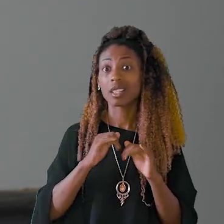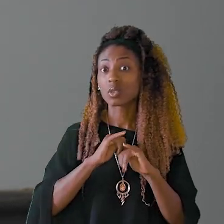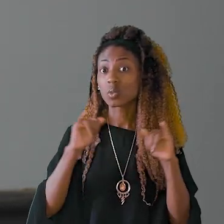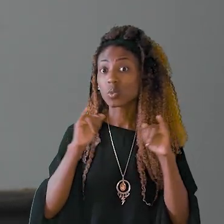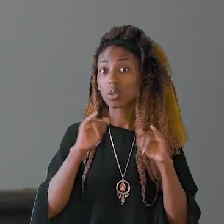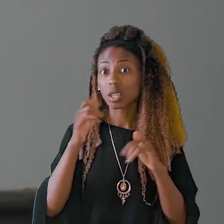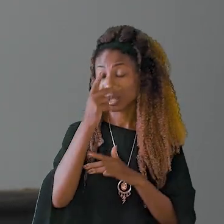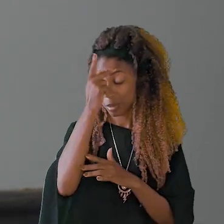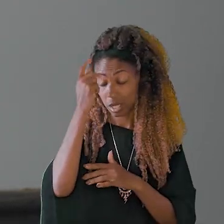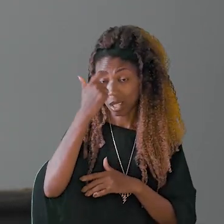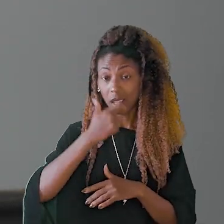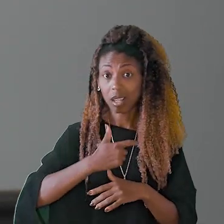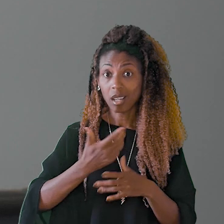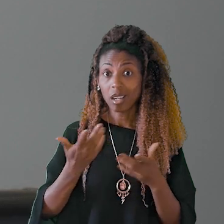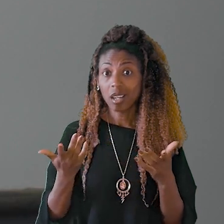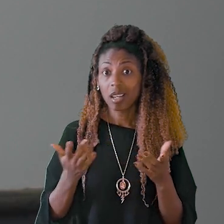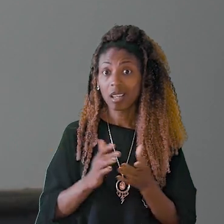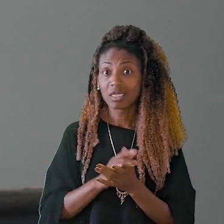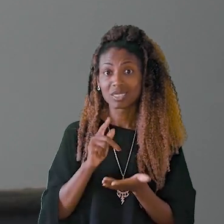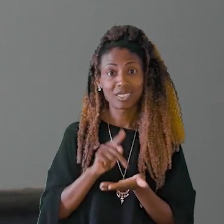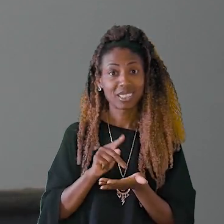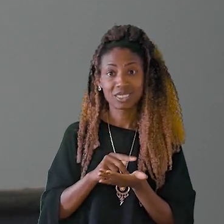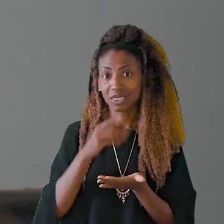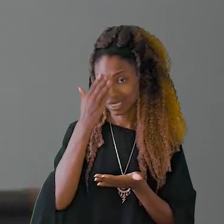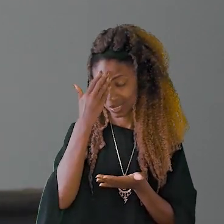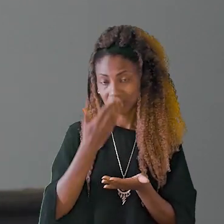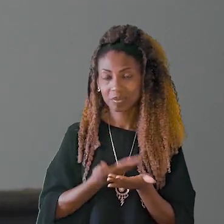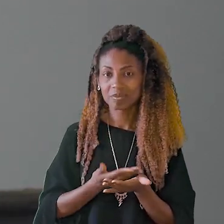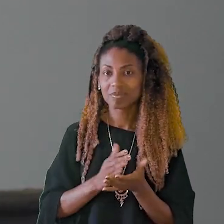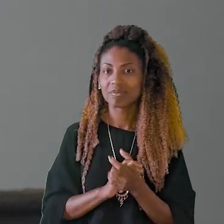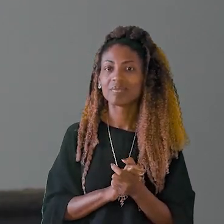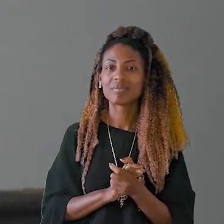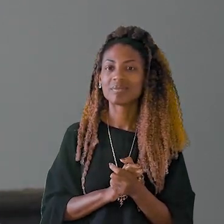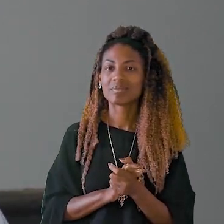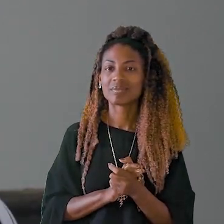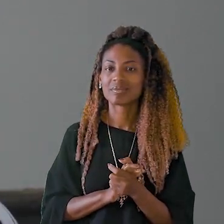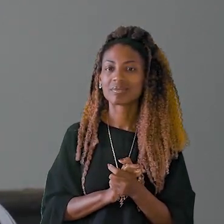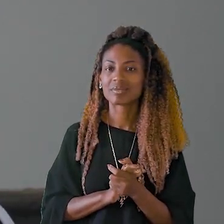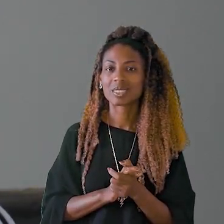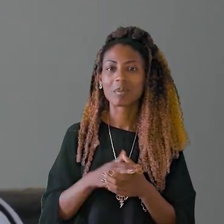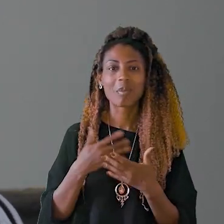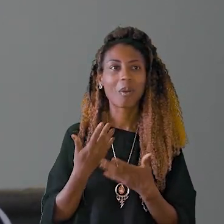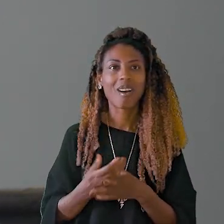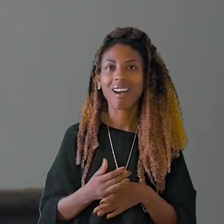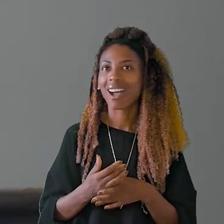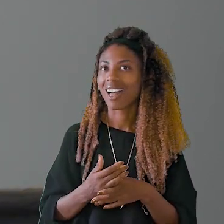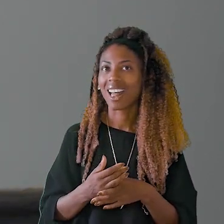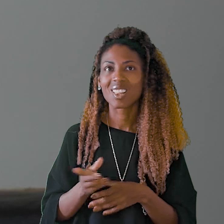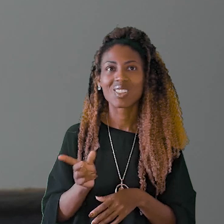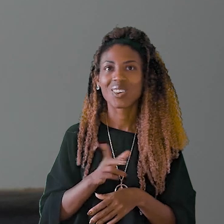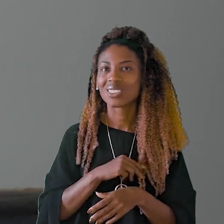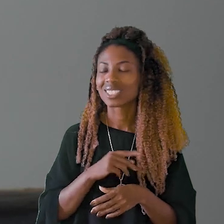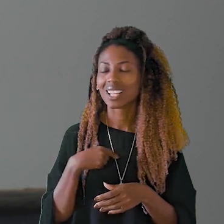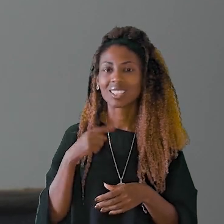A pessoa nunca fez isso, gente. De verdade. Então eu falei, caramba! Quando, quando